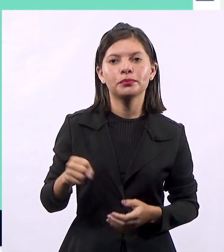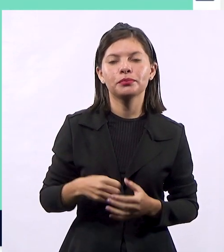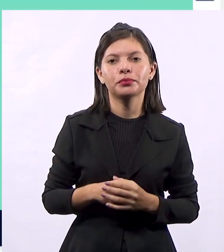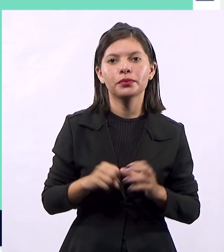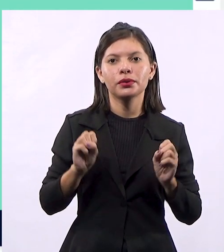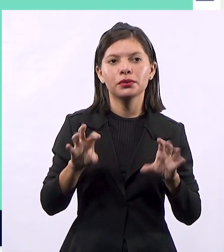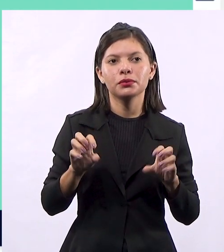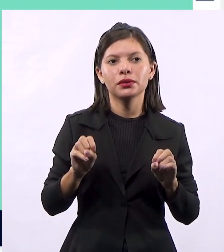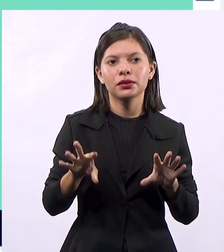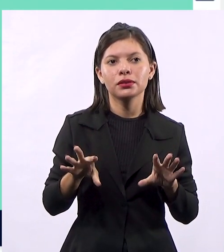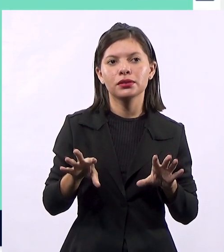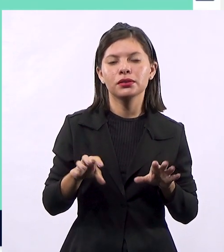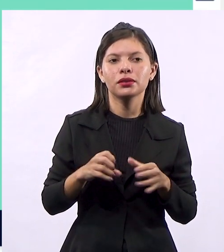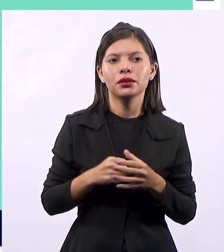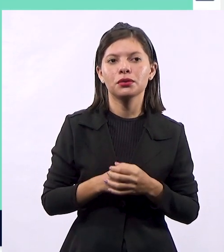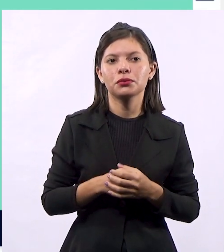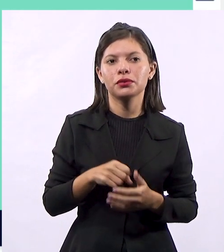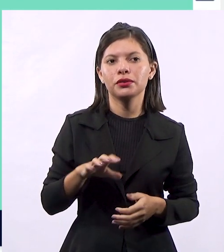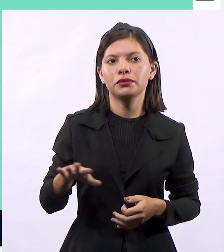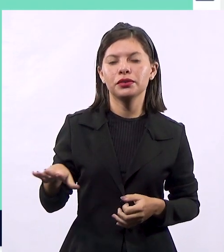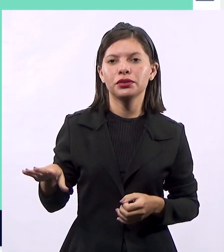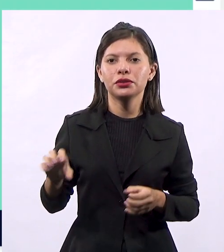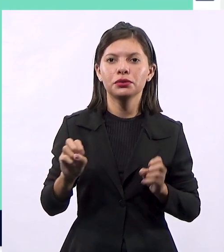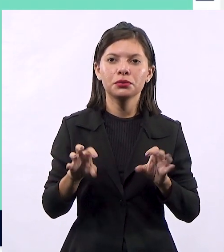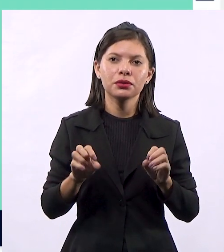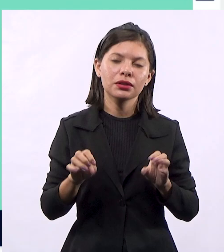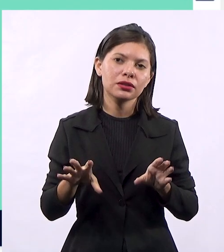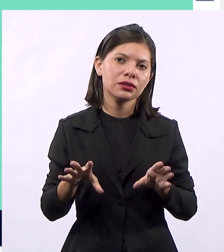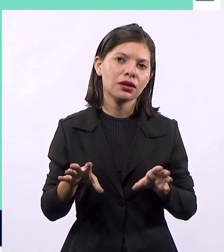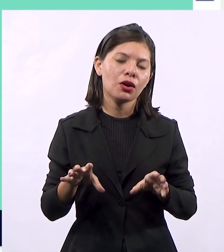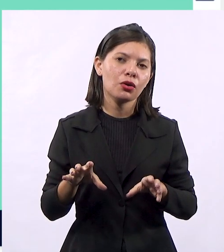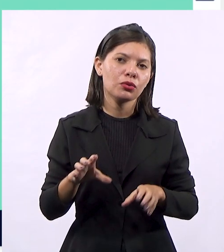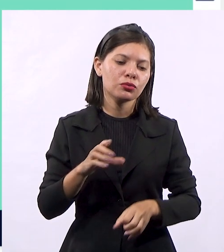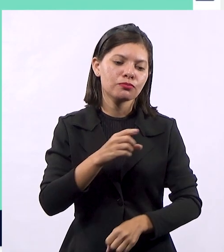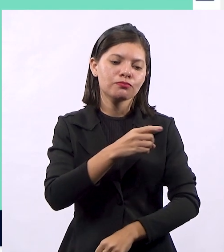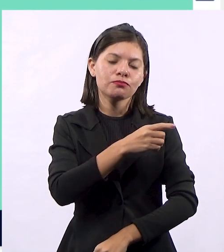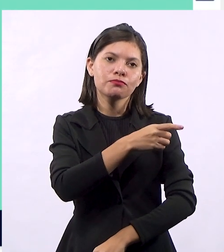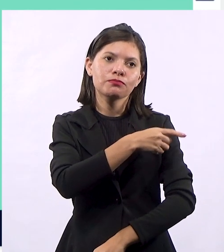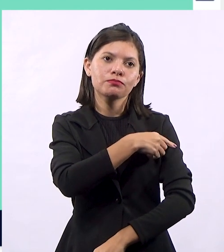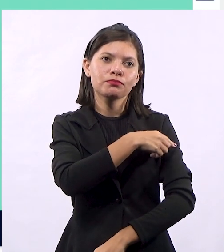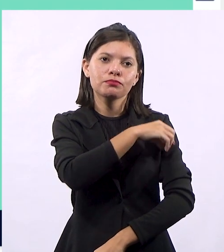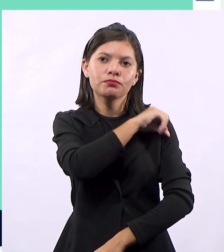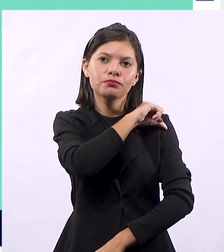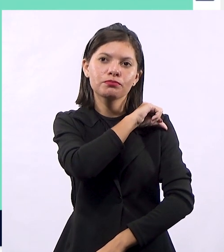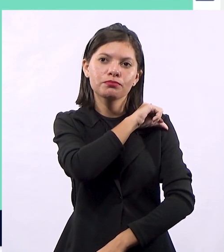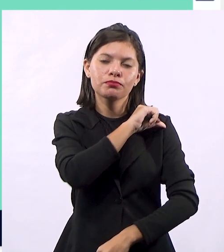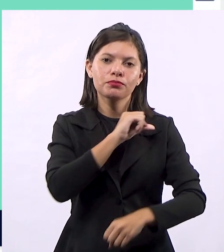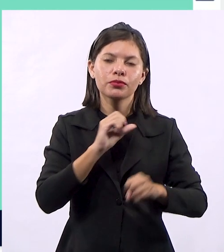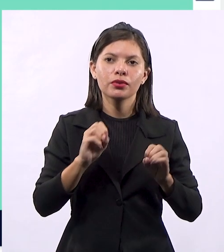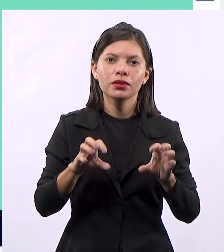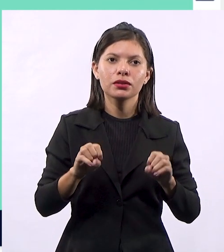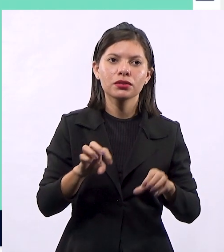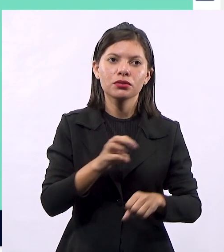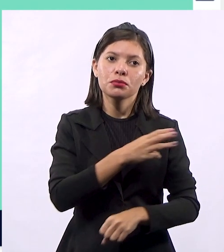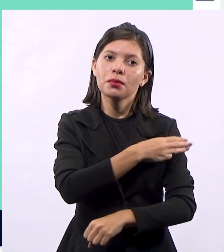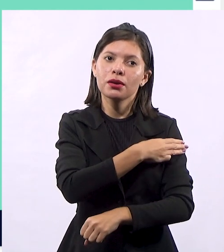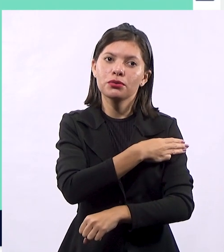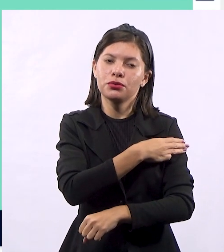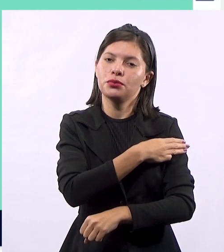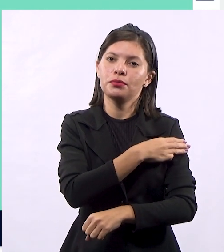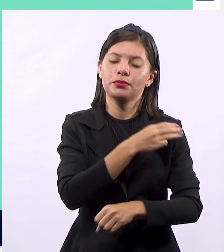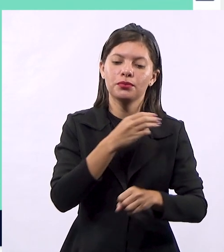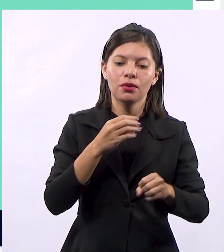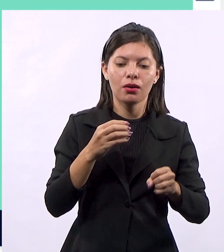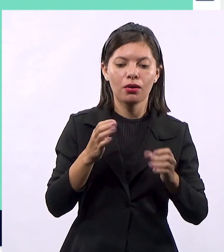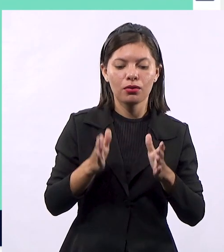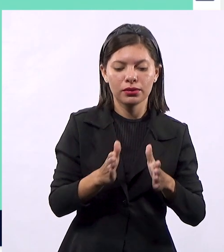tratar da educação infantil, do ensino fundamental e do ensino médio. Essa estrutura de Educação Infantil, Ensino Fundamental e Ensino